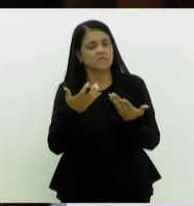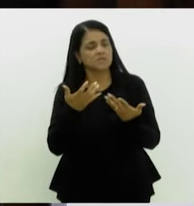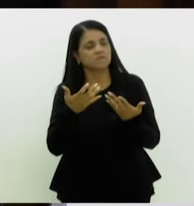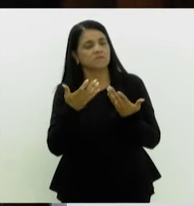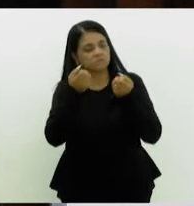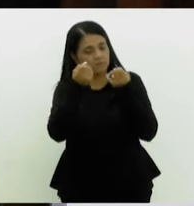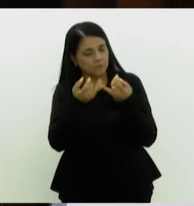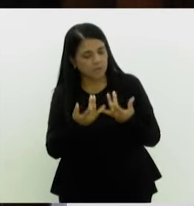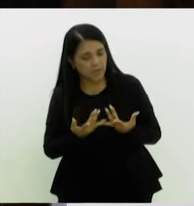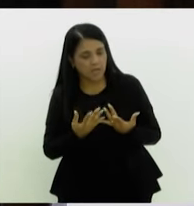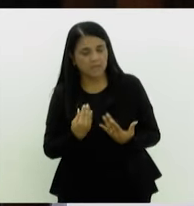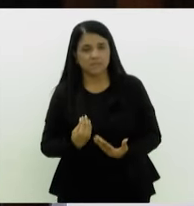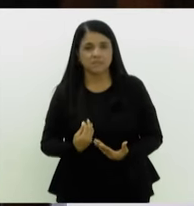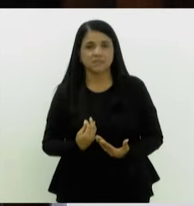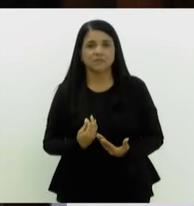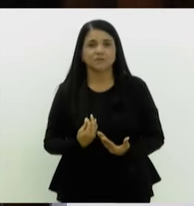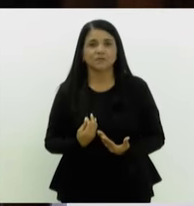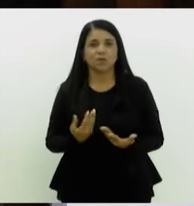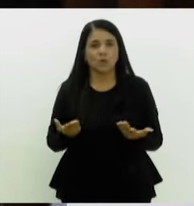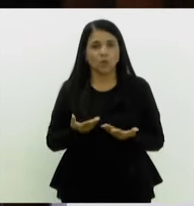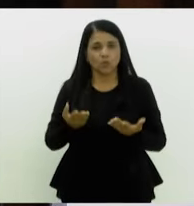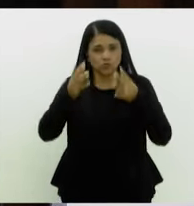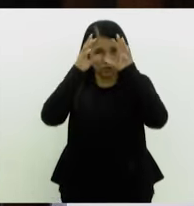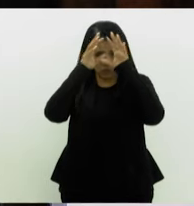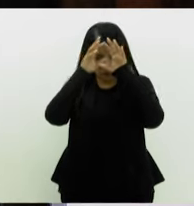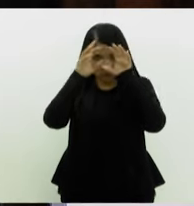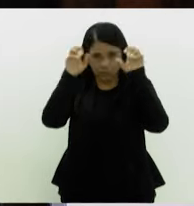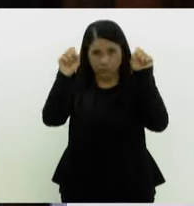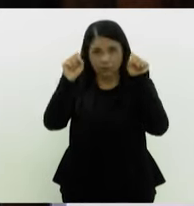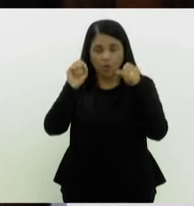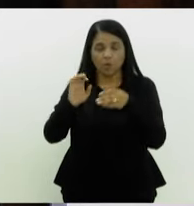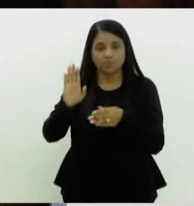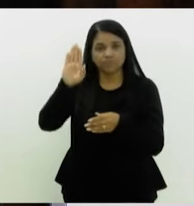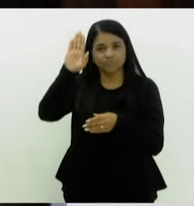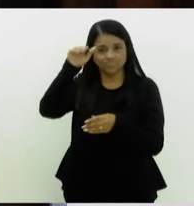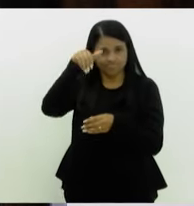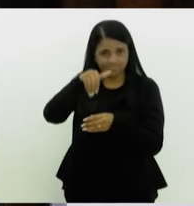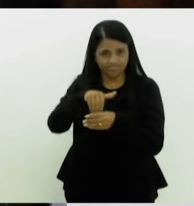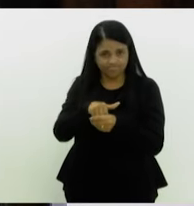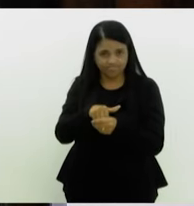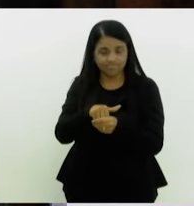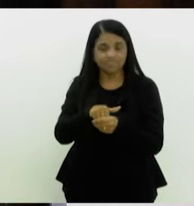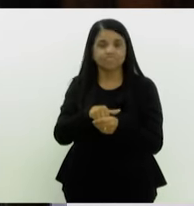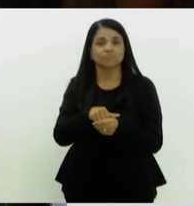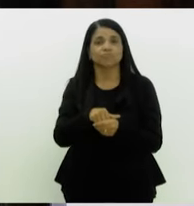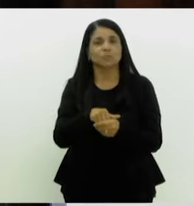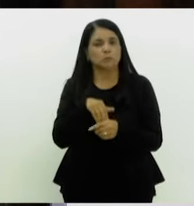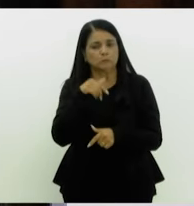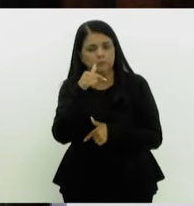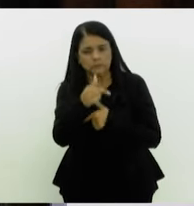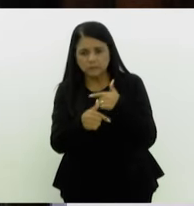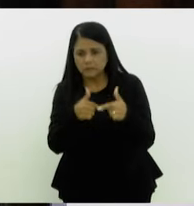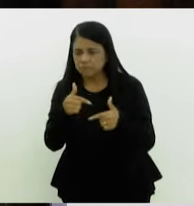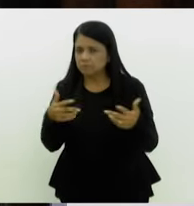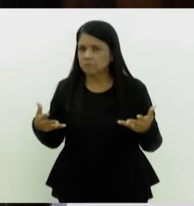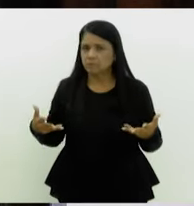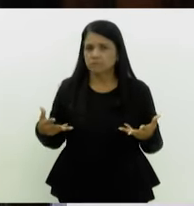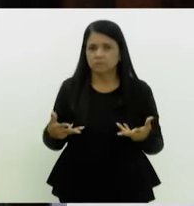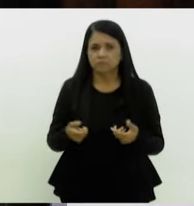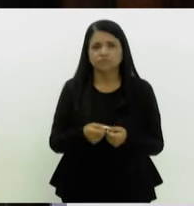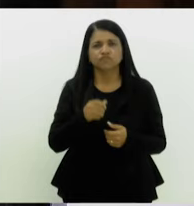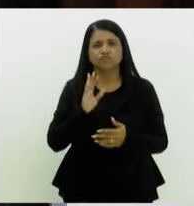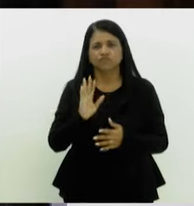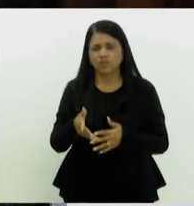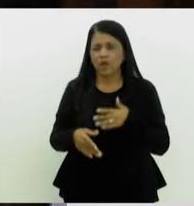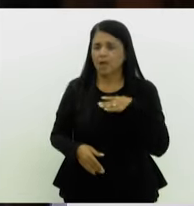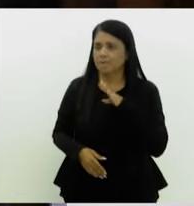ela hoje está no Tribunal Superior Eleitoral ela tá fazendo um trabalho incrível inclusive Benedita já falei